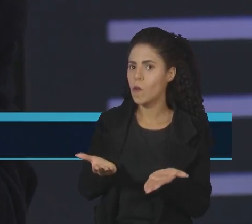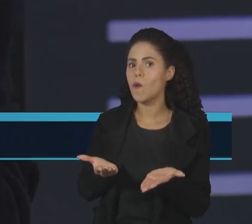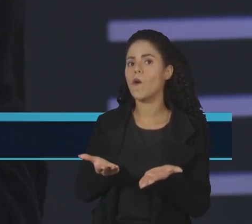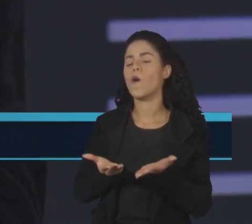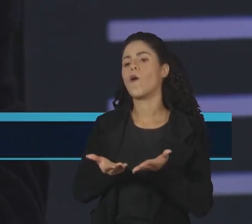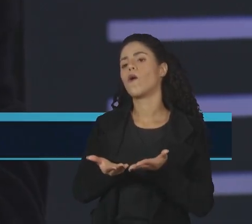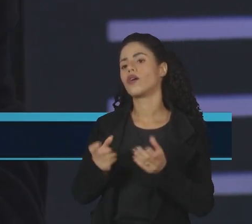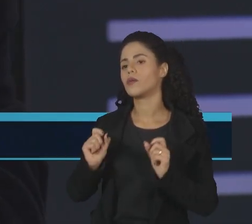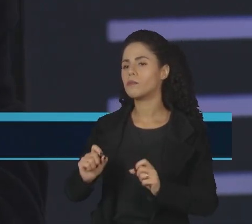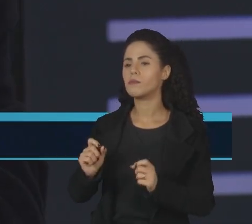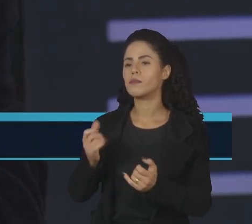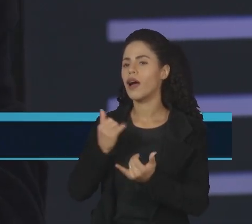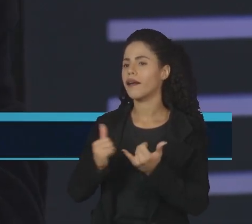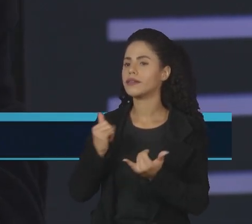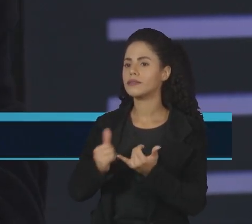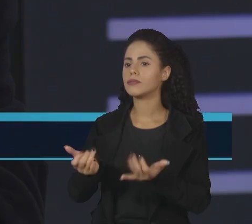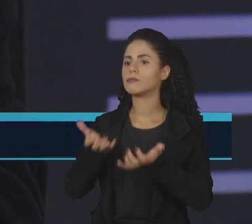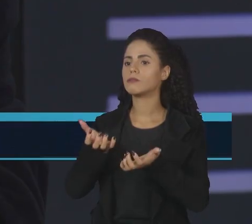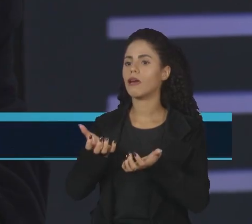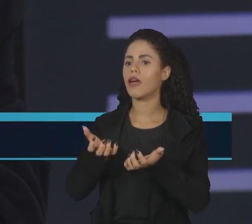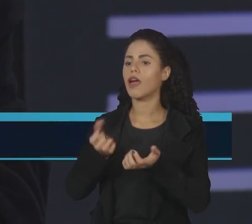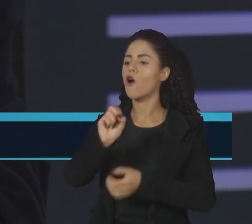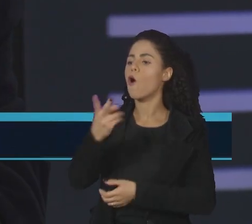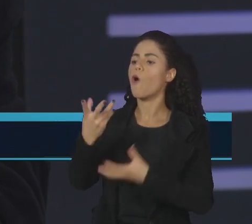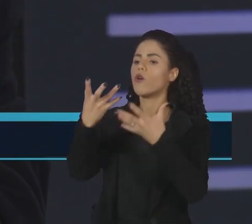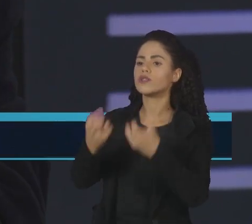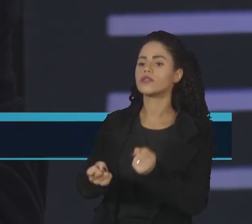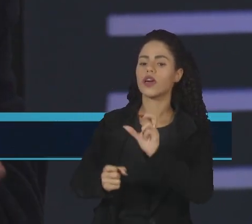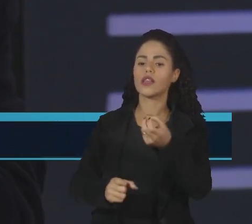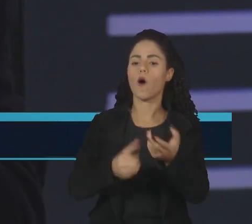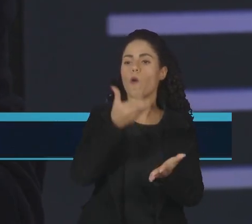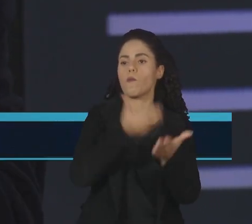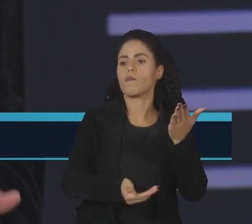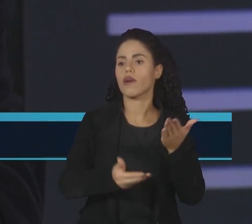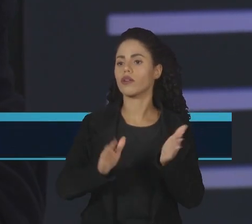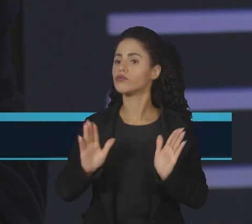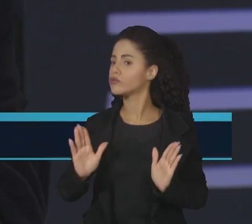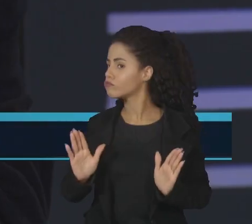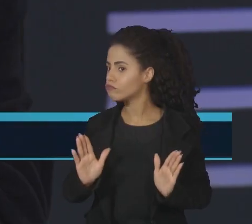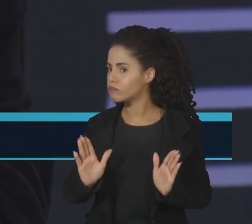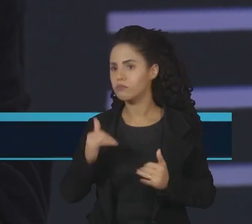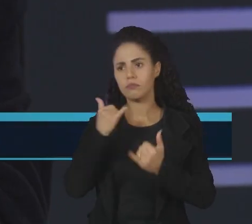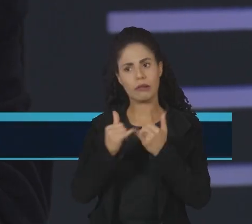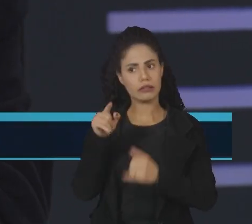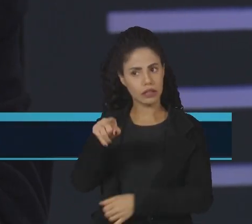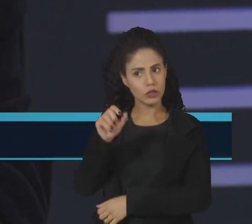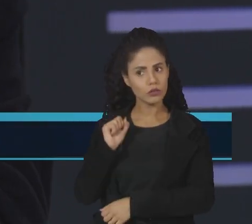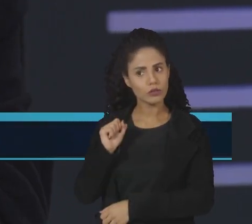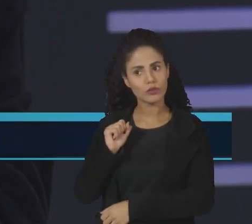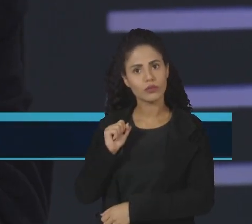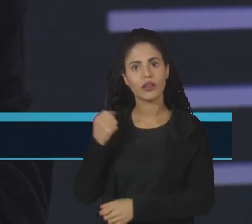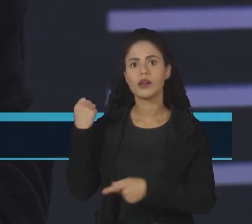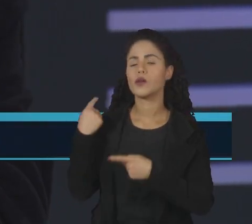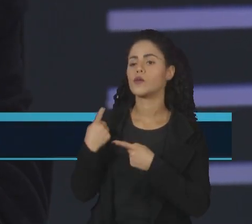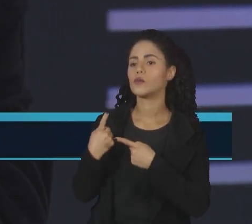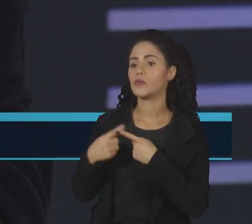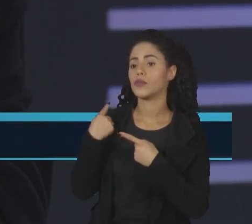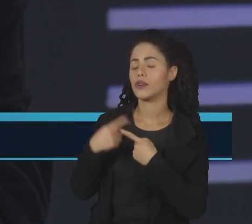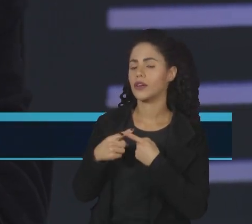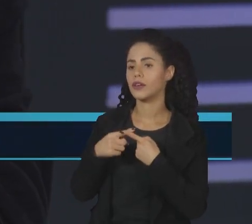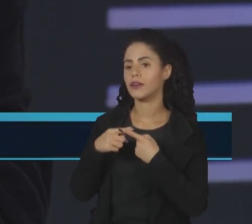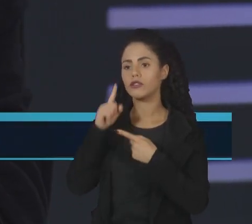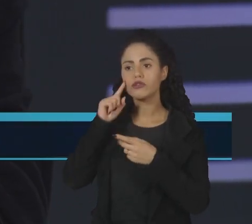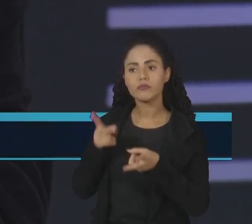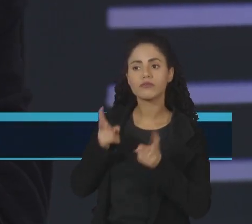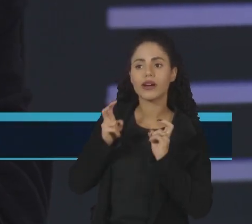risco de checkmate com essa Câmara, sabe? Com esse parlamento legislativo como um todo.